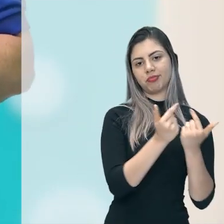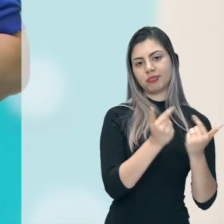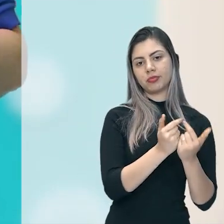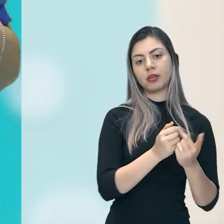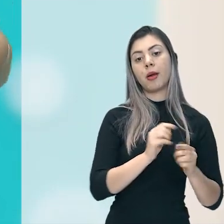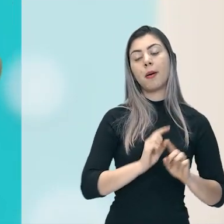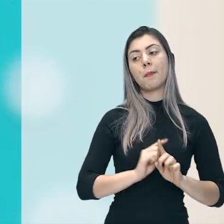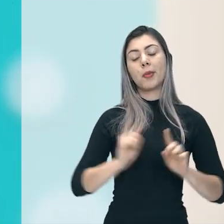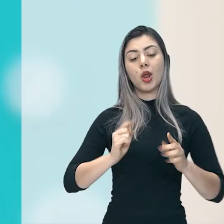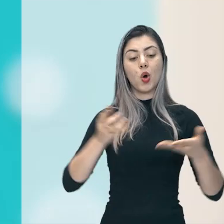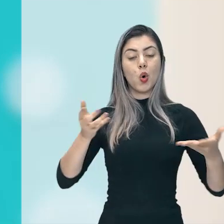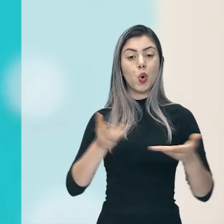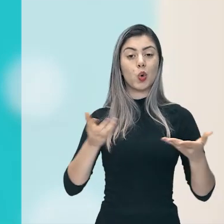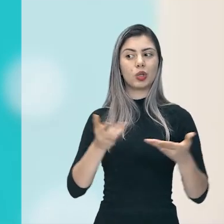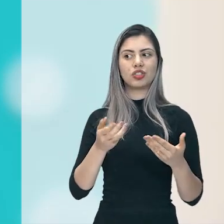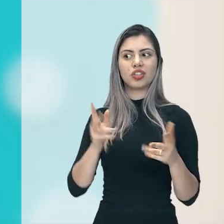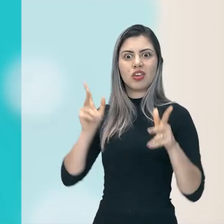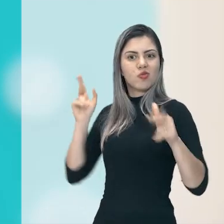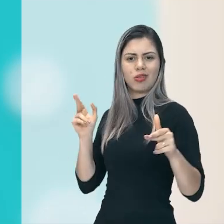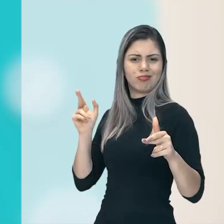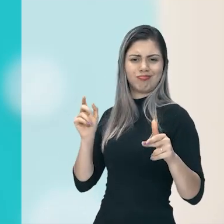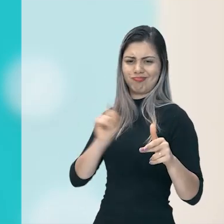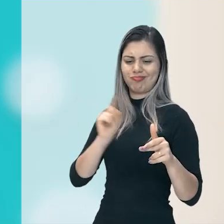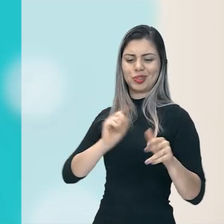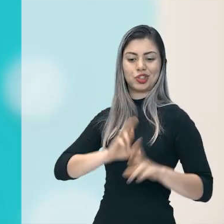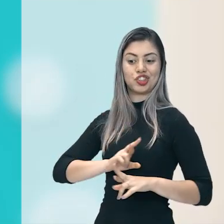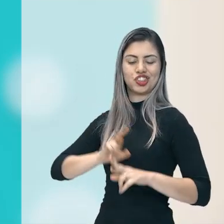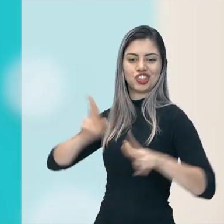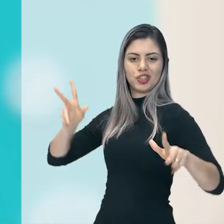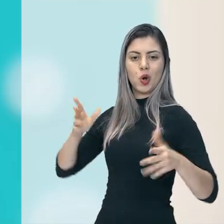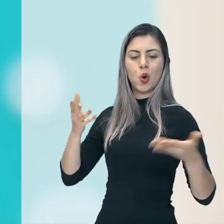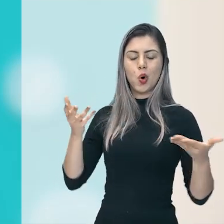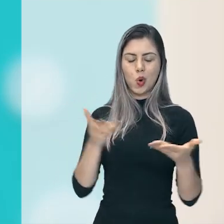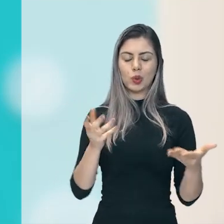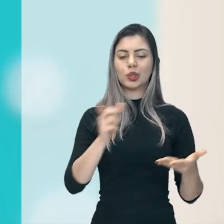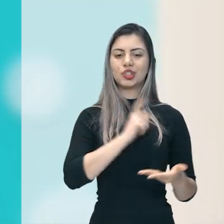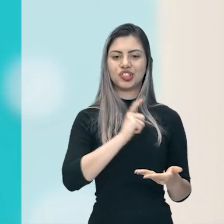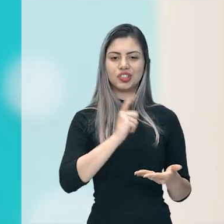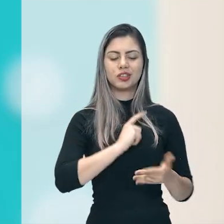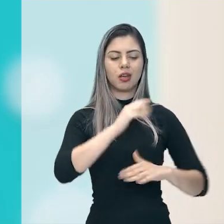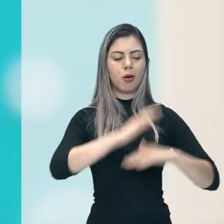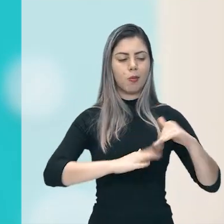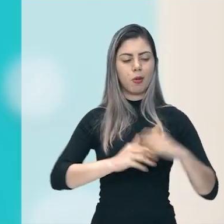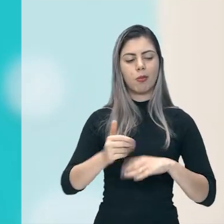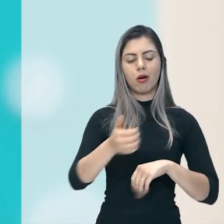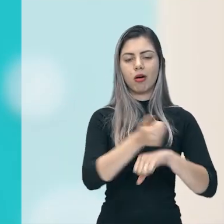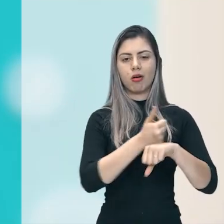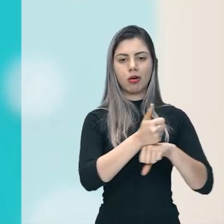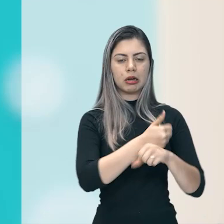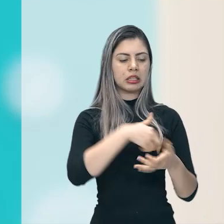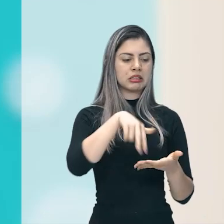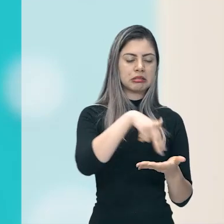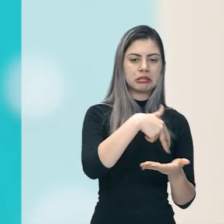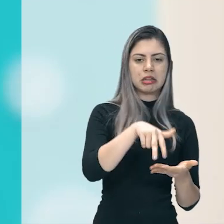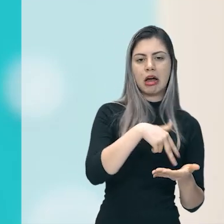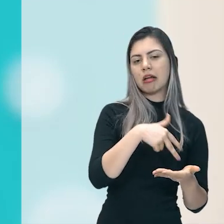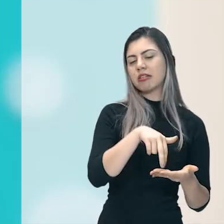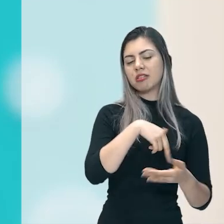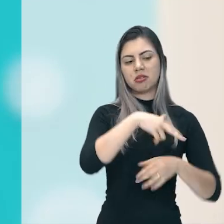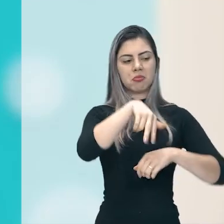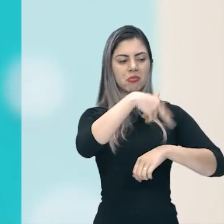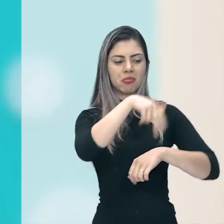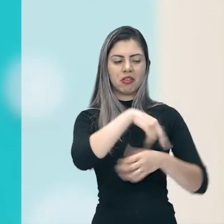realidade do Amazonas é bem diferente. Nós temos liceu, que prepara esses artistas, dançarinos, bailarinos e